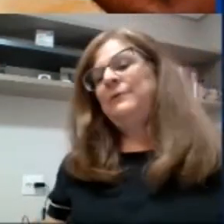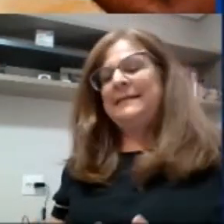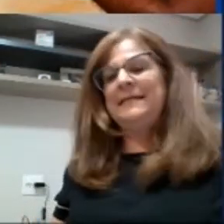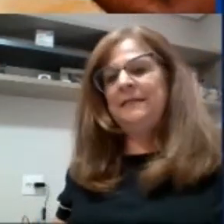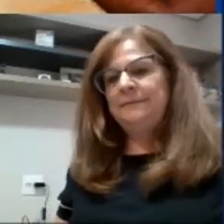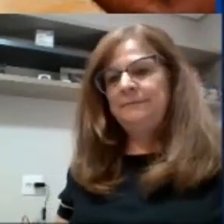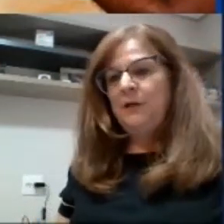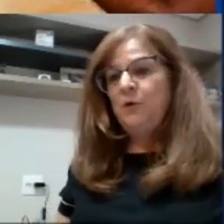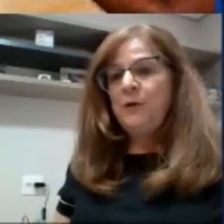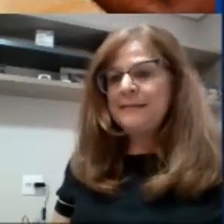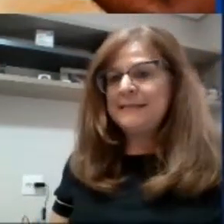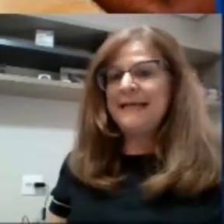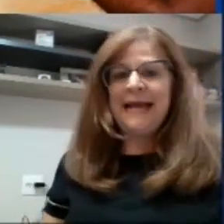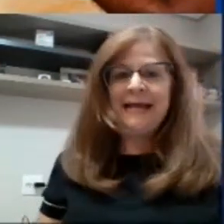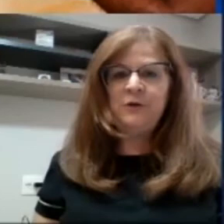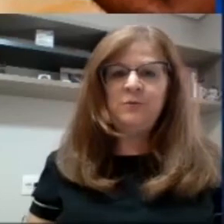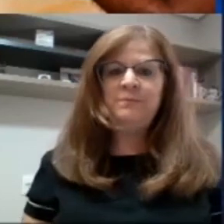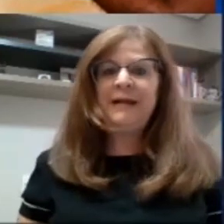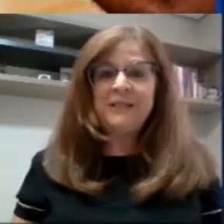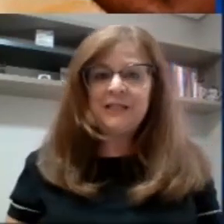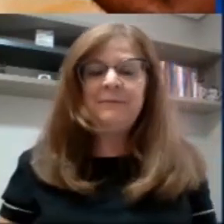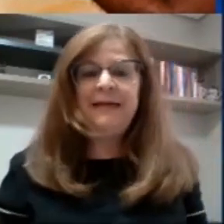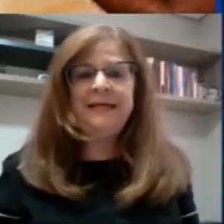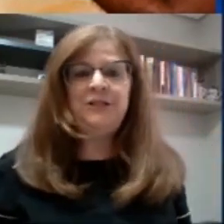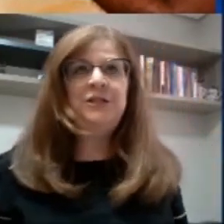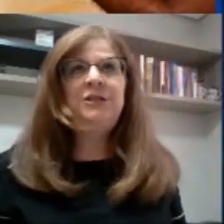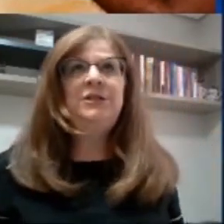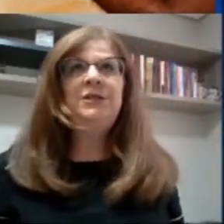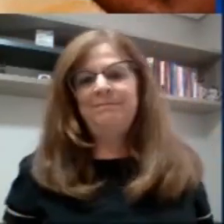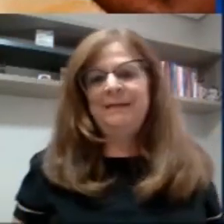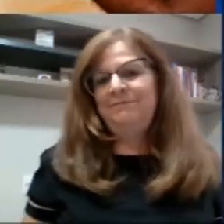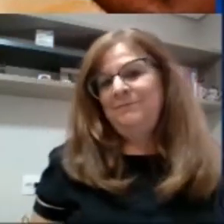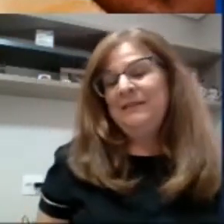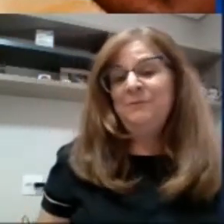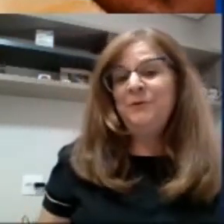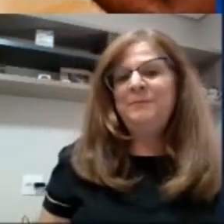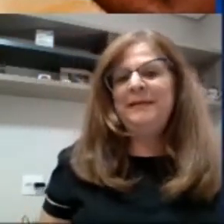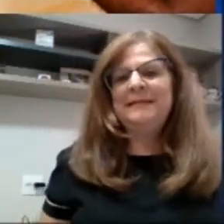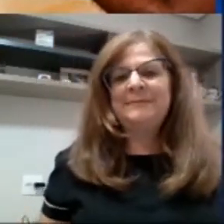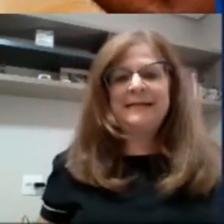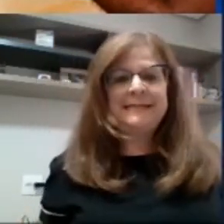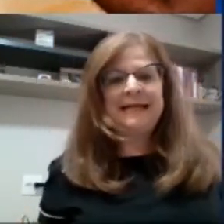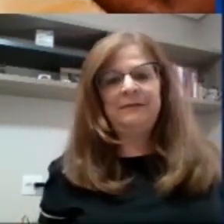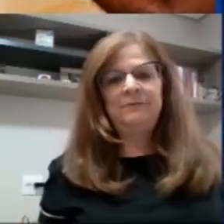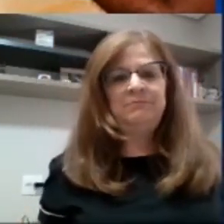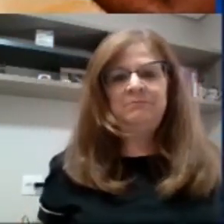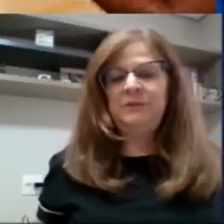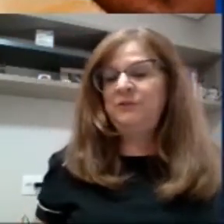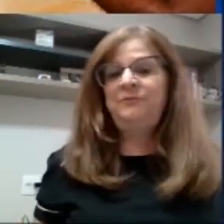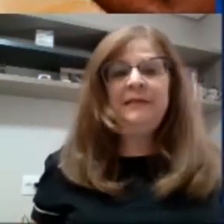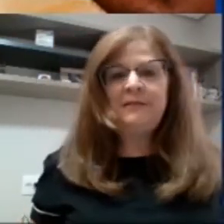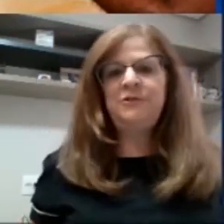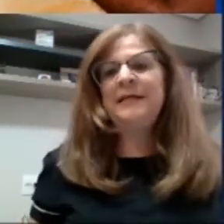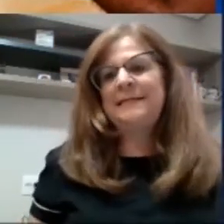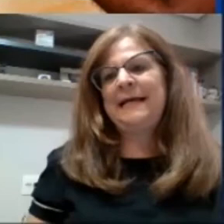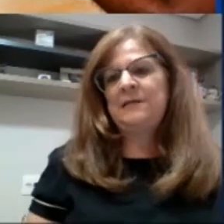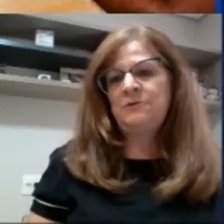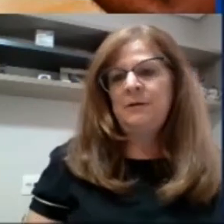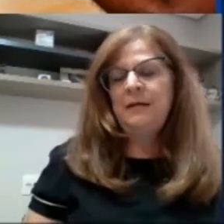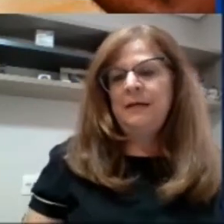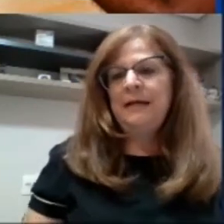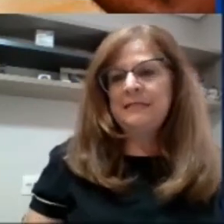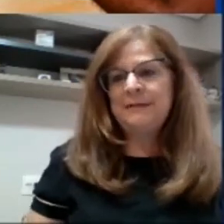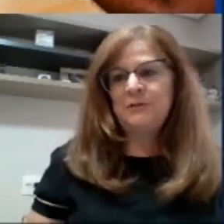ter um lazer, coisas que eram praticamente não proibidas, mas eram difíceis de